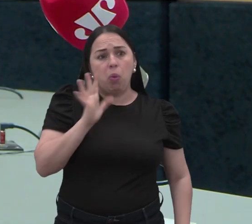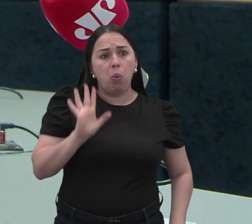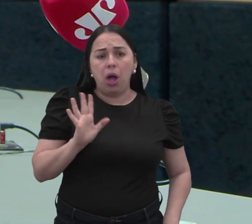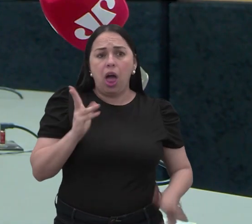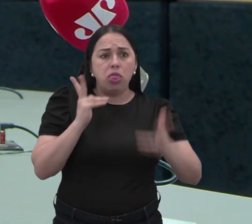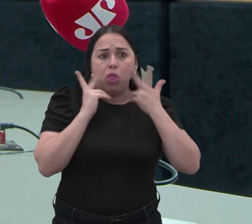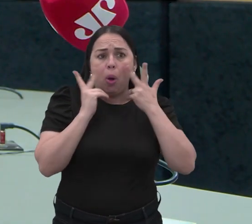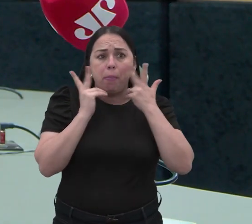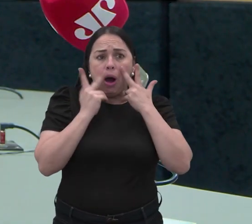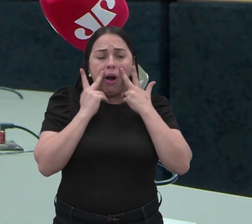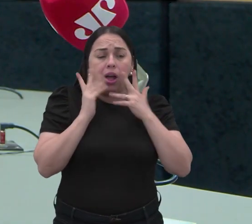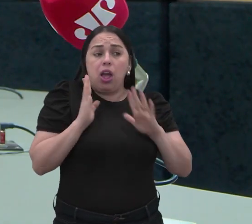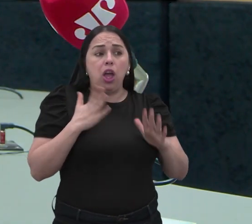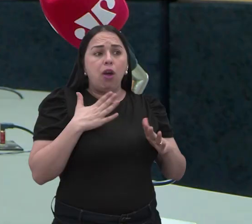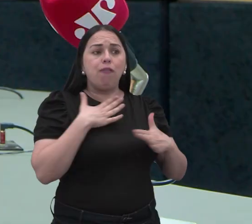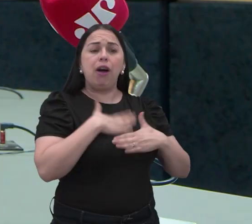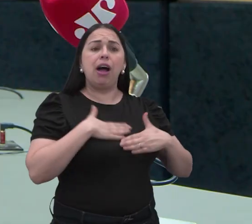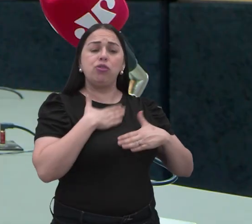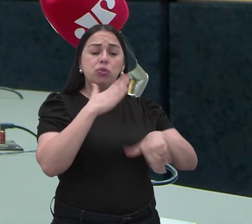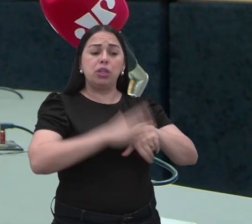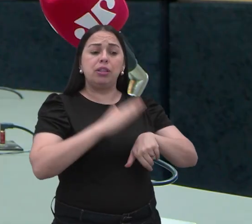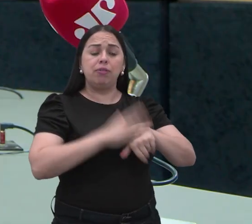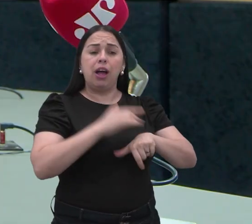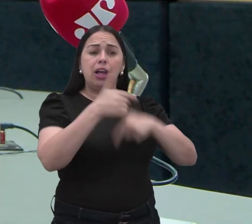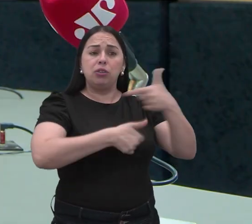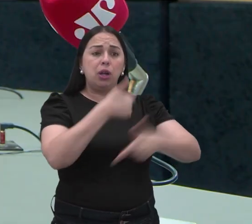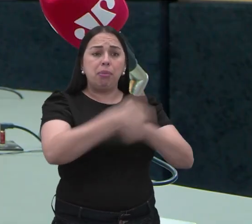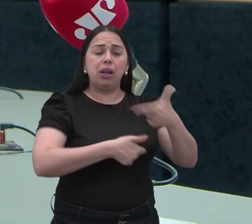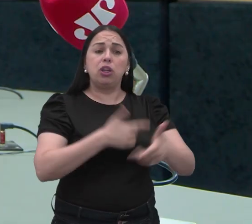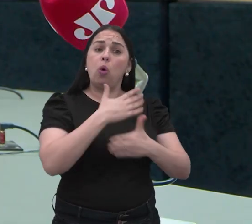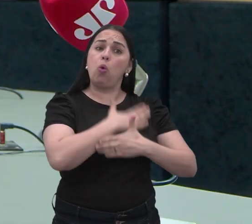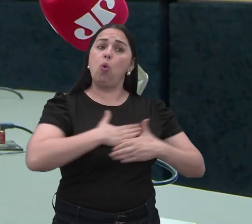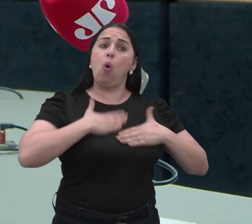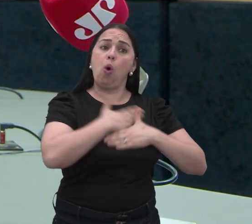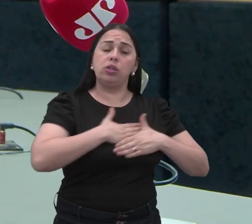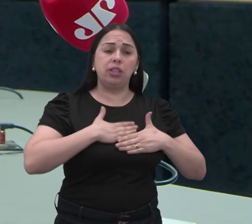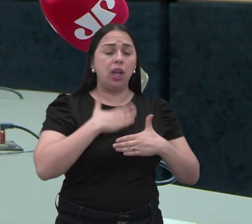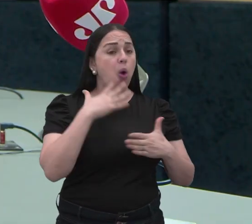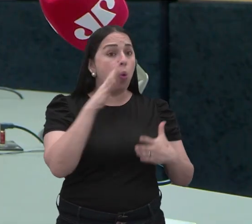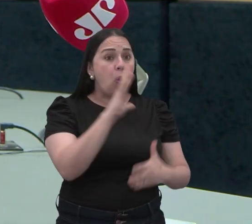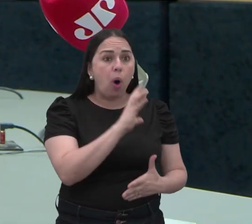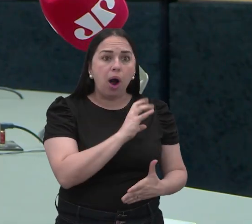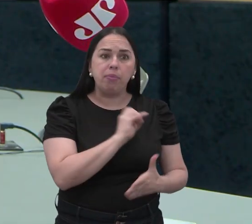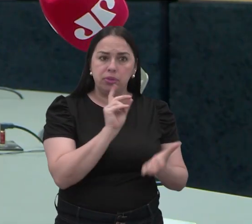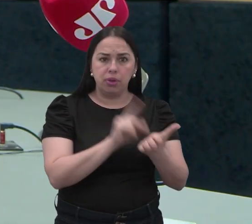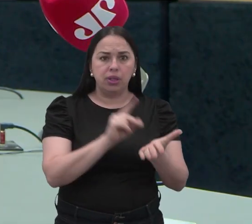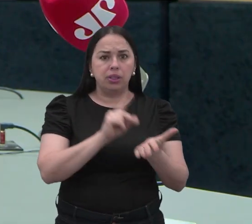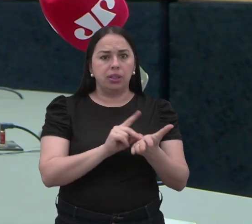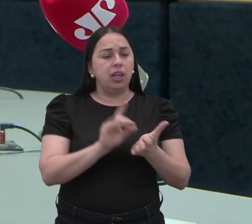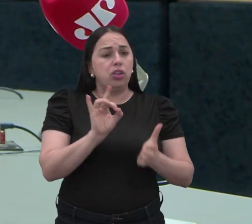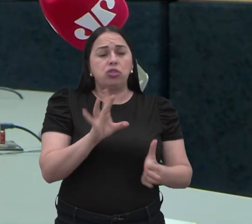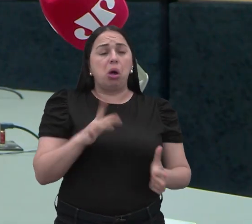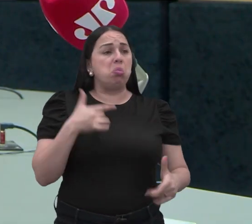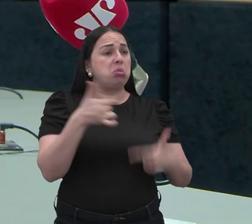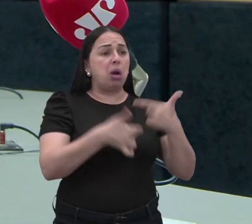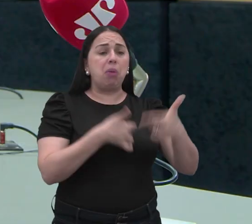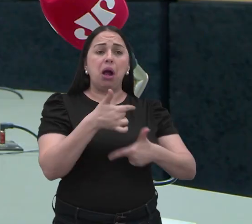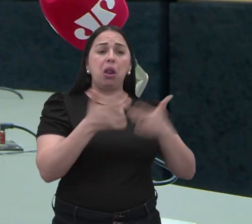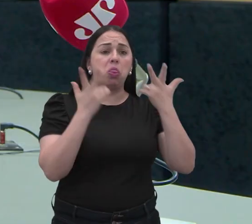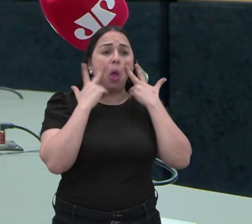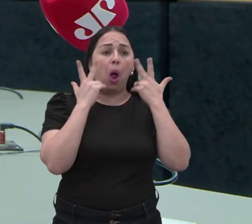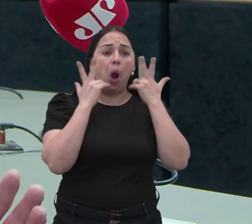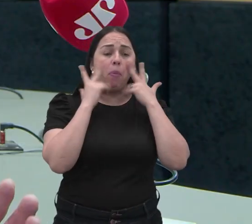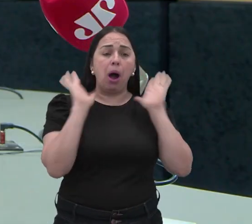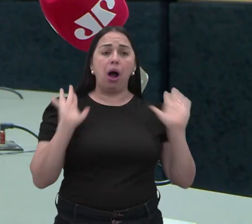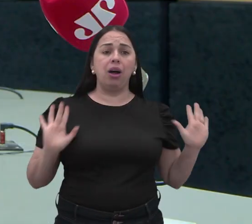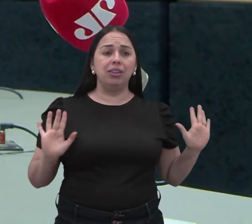muito básico, eu faço o que eu gosto, que é rádio, e é uma paixão mesmo. Então eu só faço, eu só vou, eu